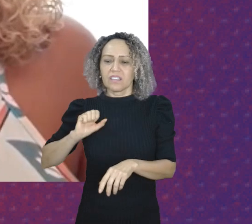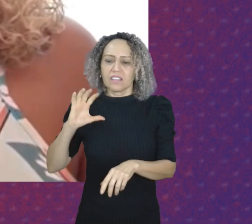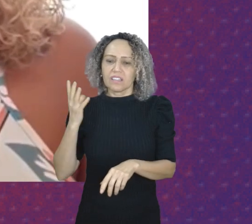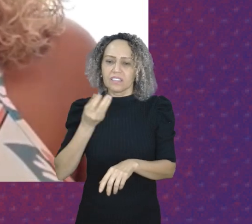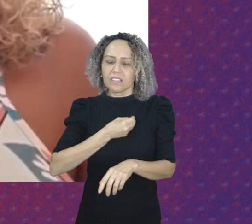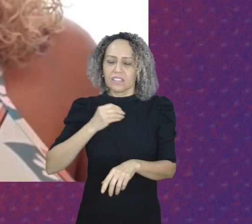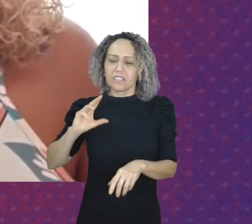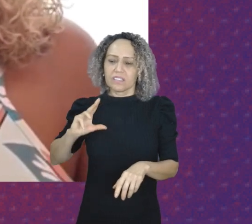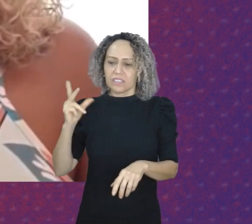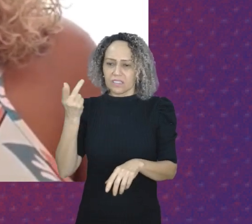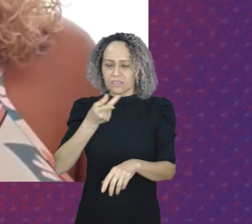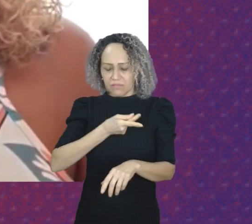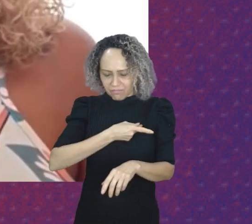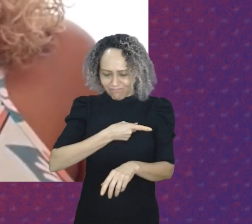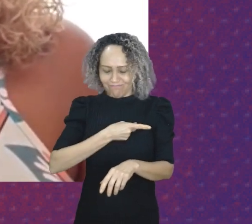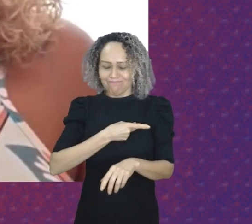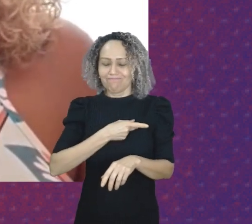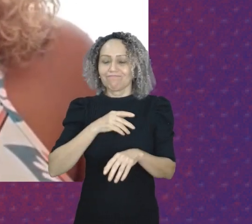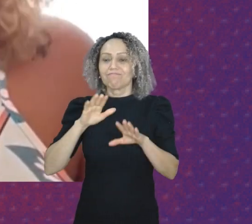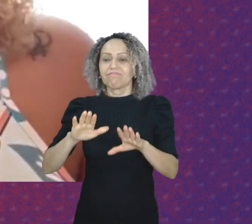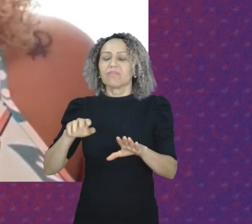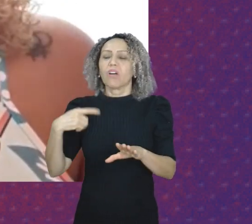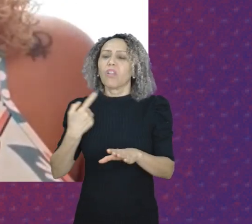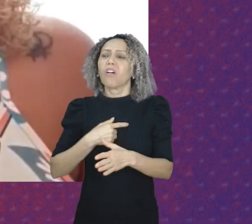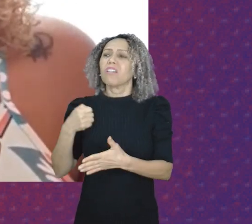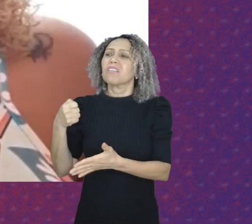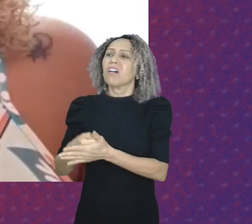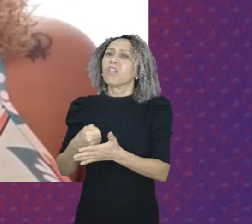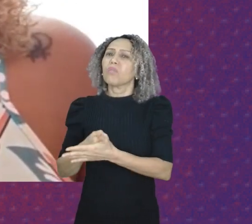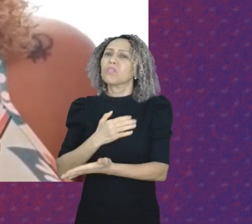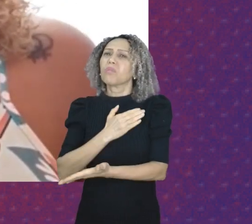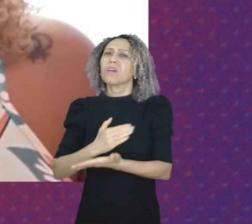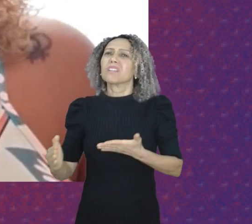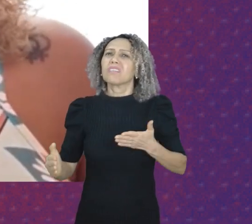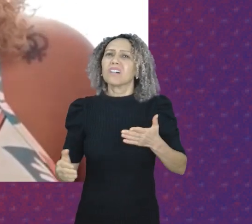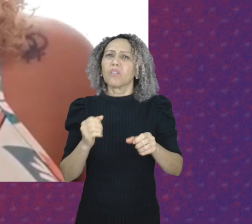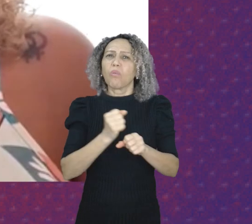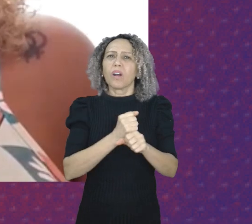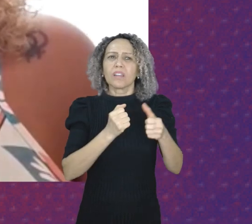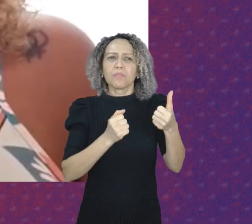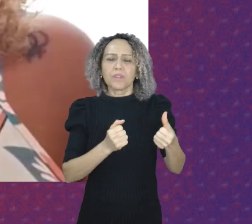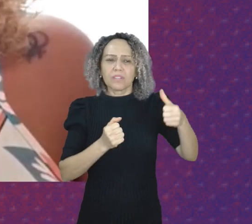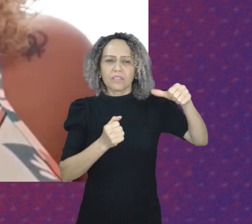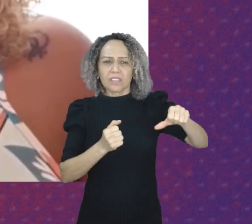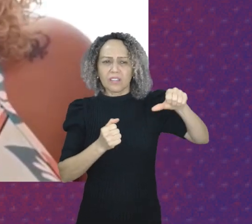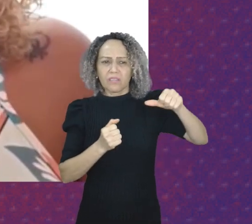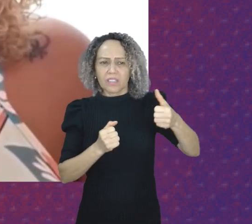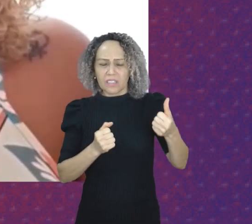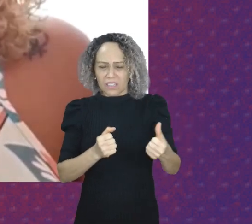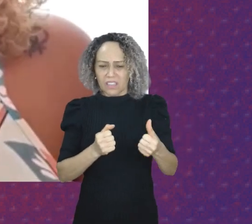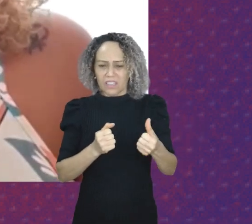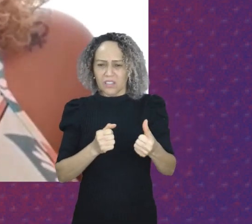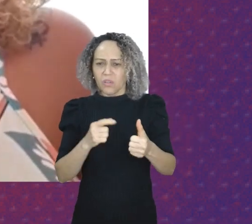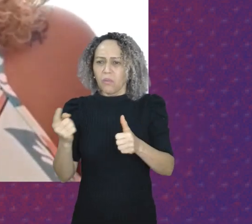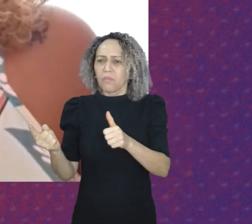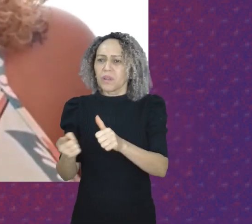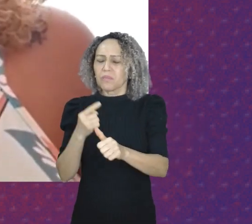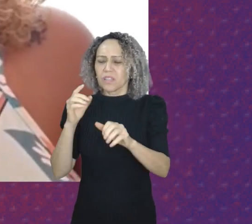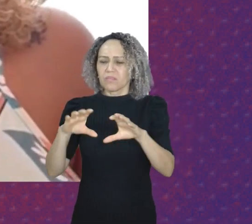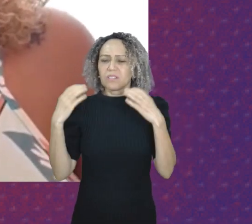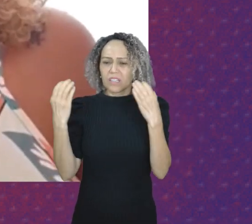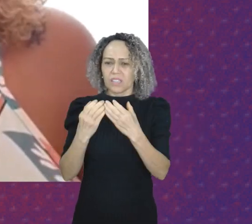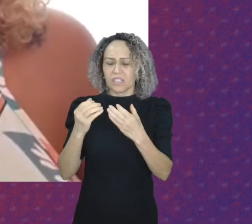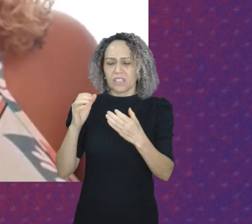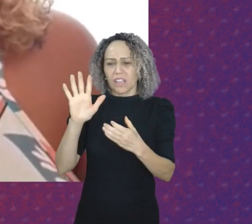A nossa caminhada ela começa em 1996, com o primeiro Seminário Nacional de Lésbicas. E